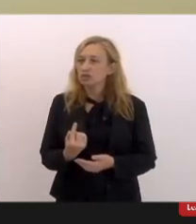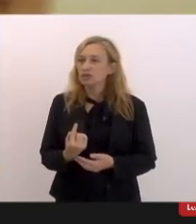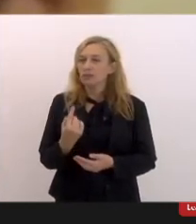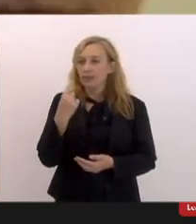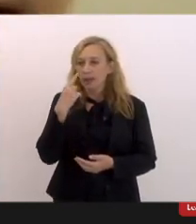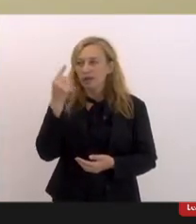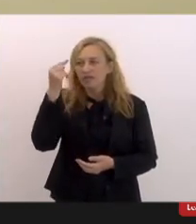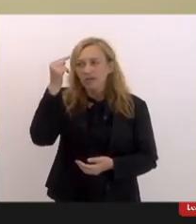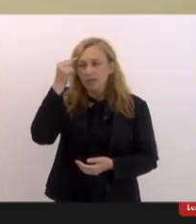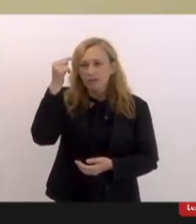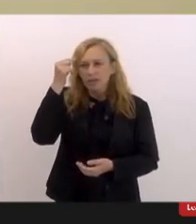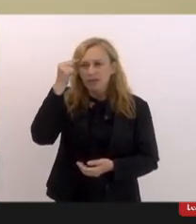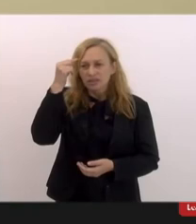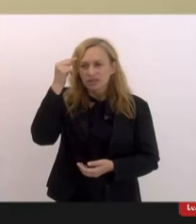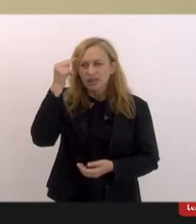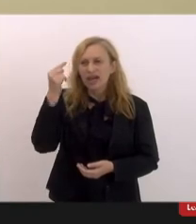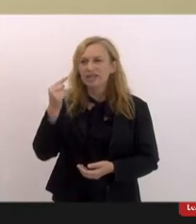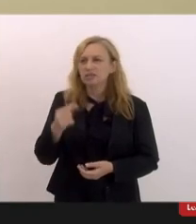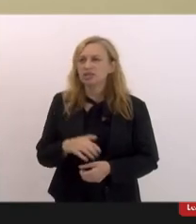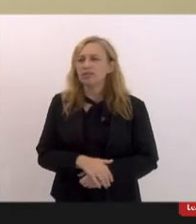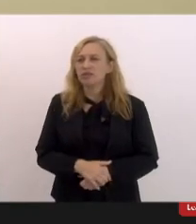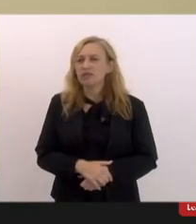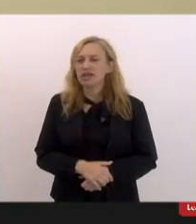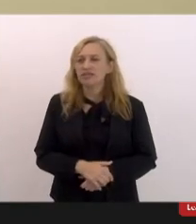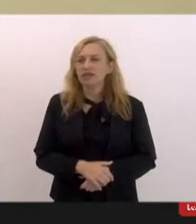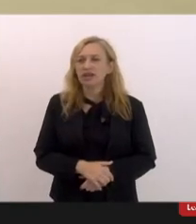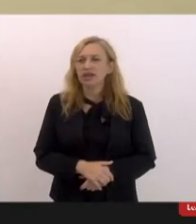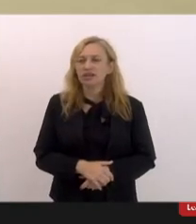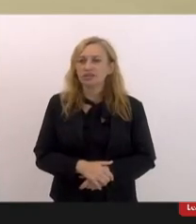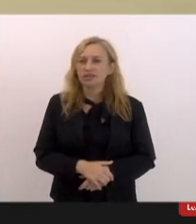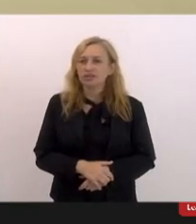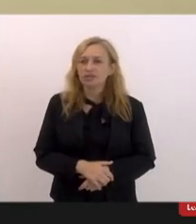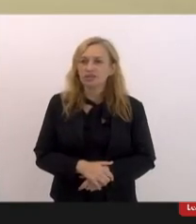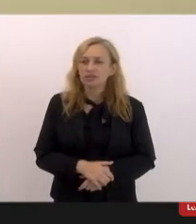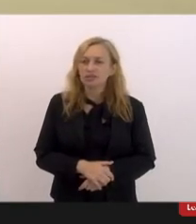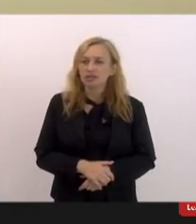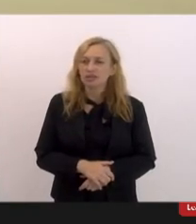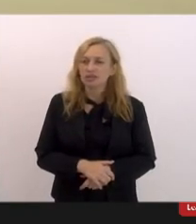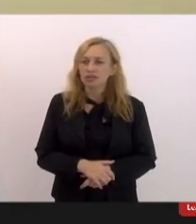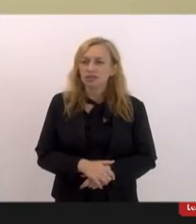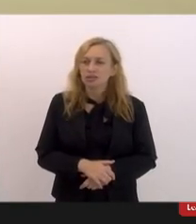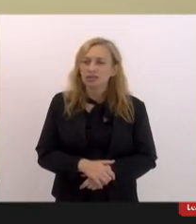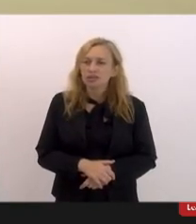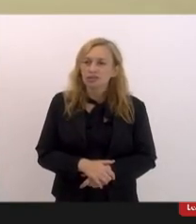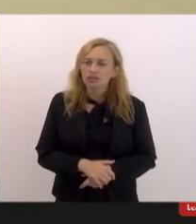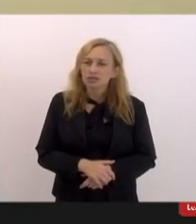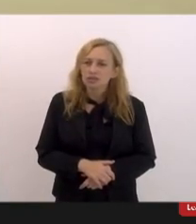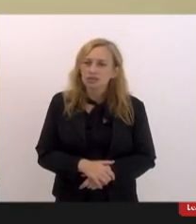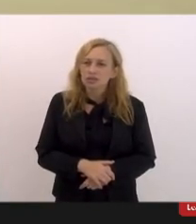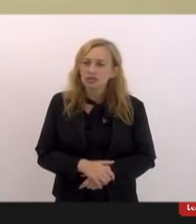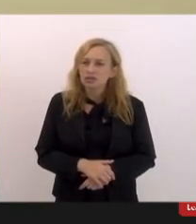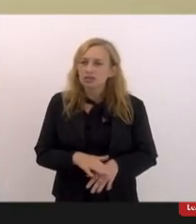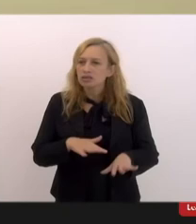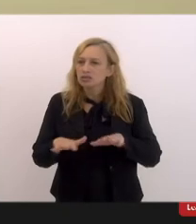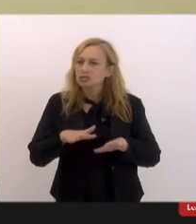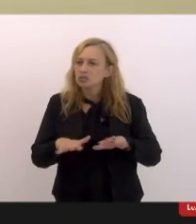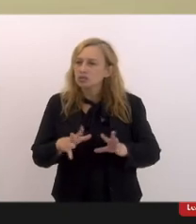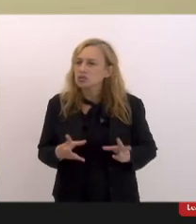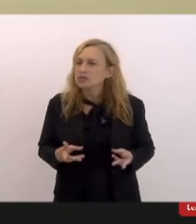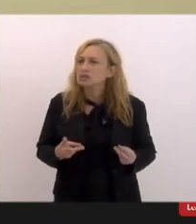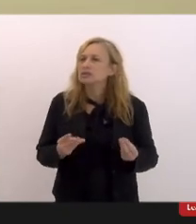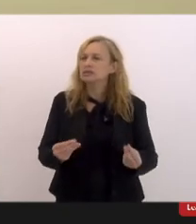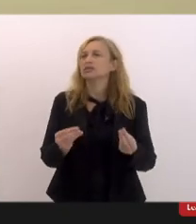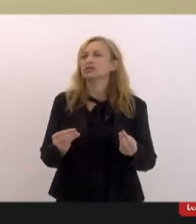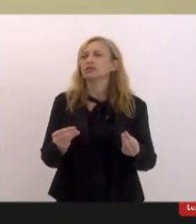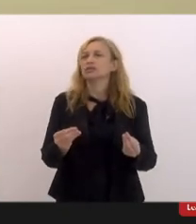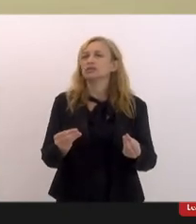para pensar em estratégias de comunicação, de atividade de mobilização e sensibilização, né,